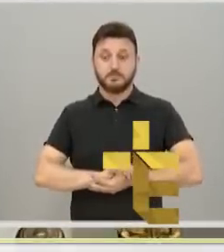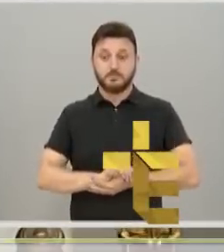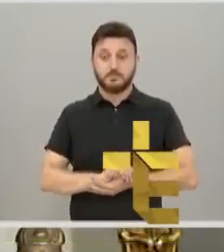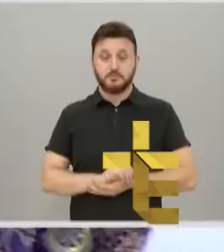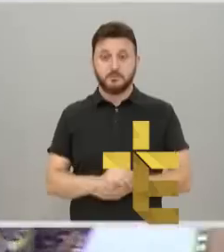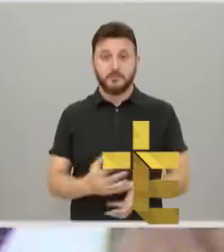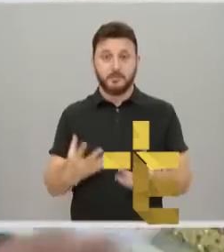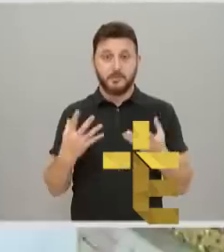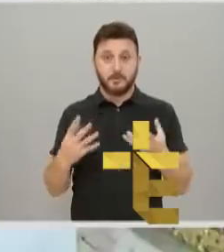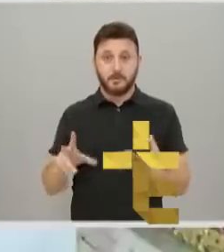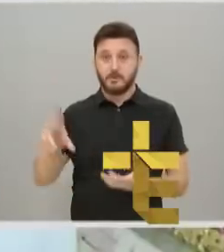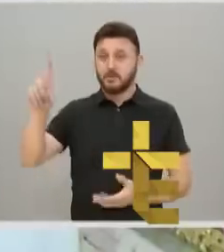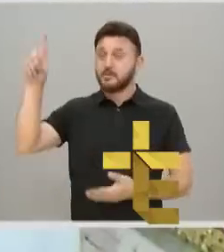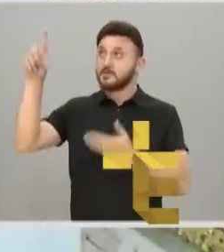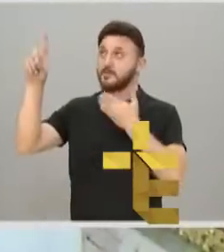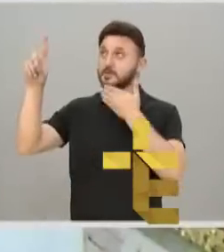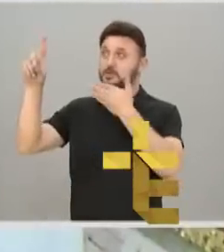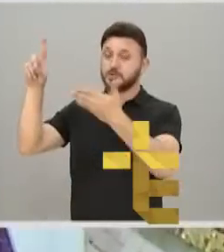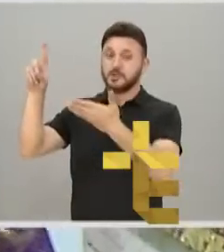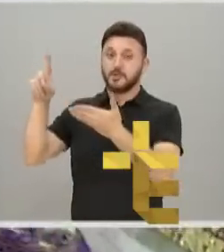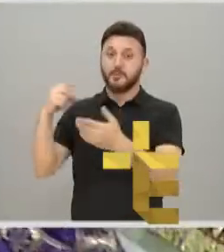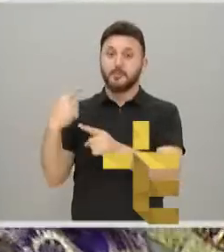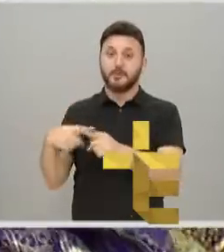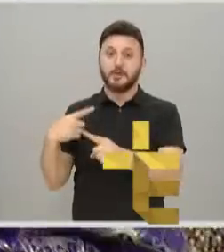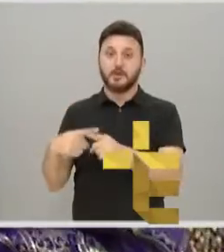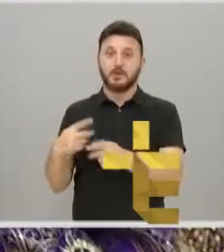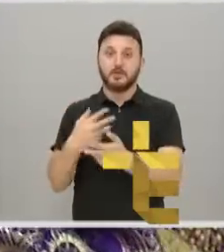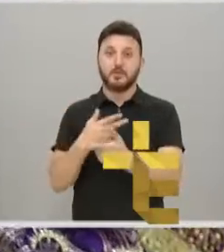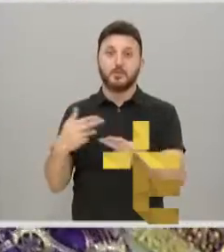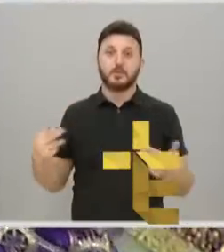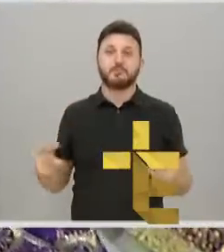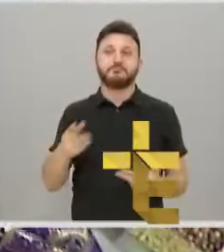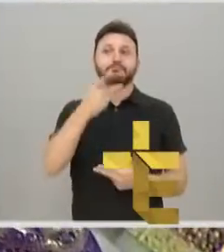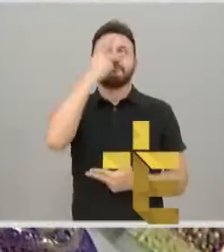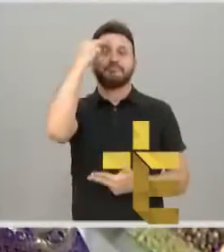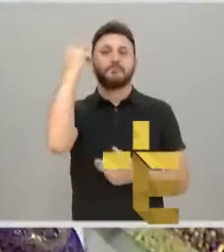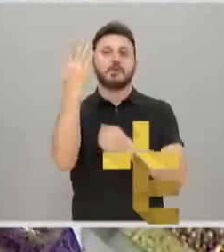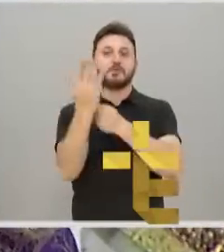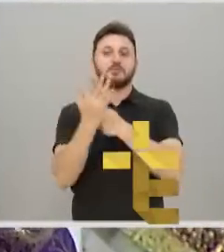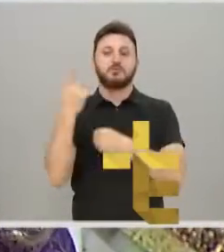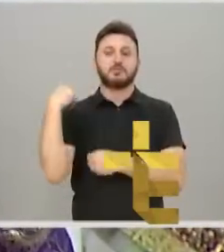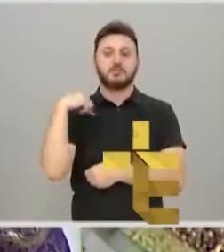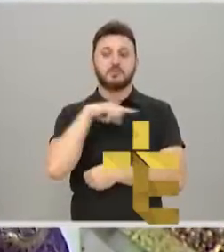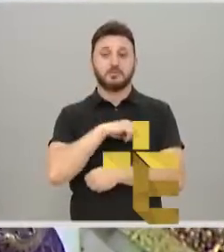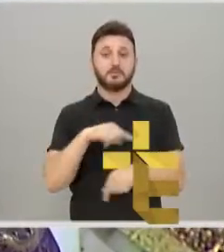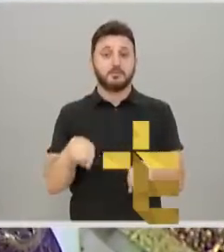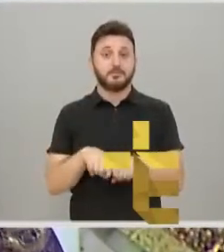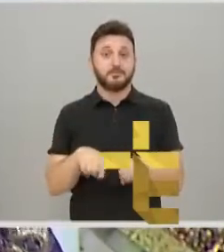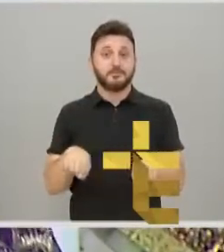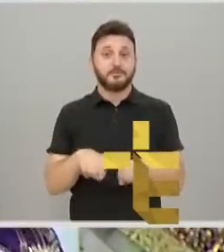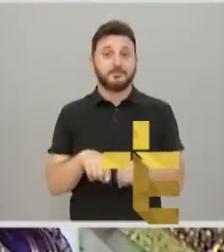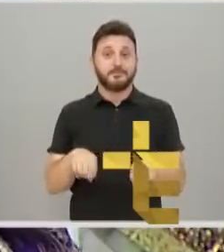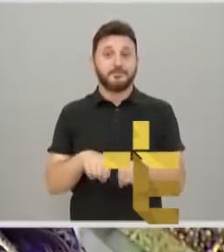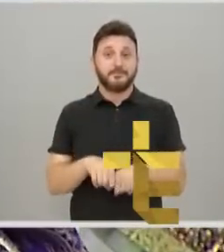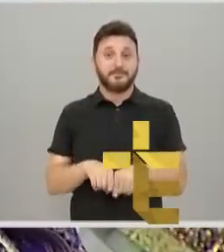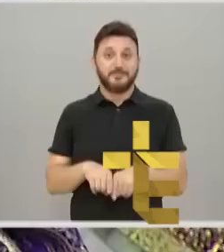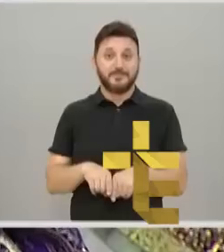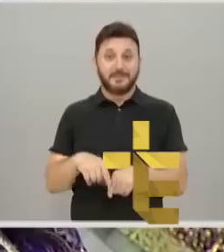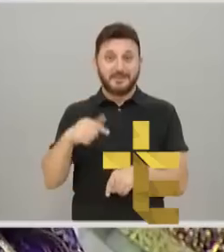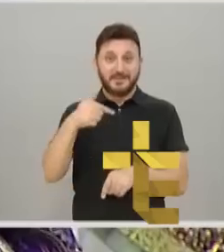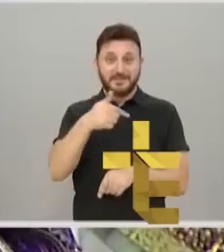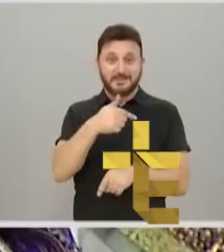Eu quero pedir a Deus hoje, pelos frutos do sexto retiro